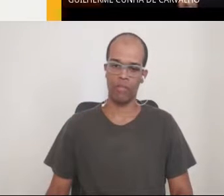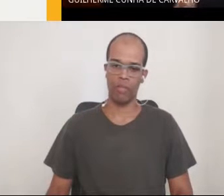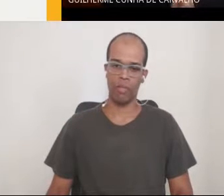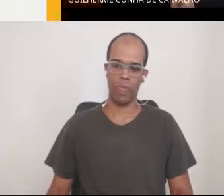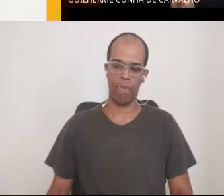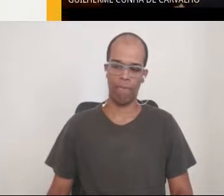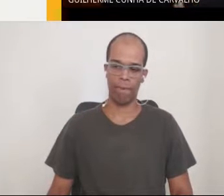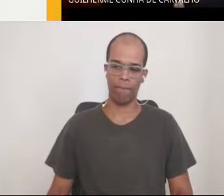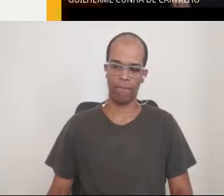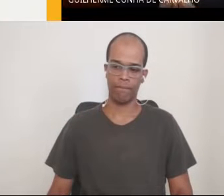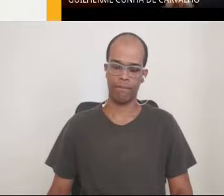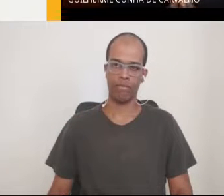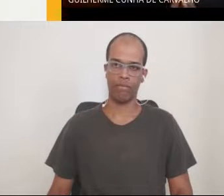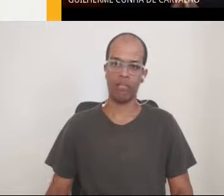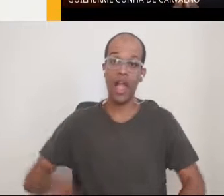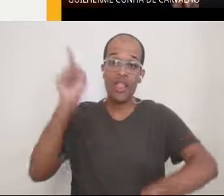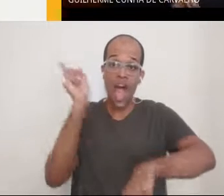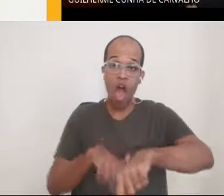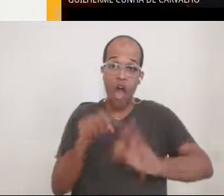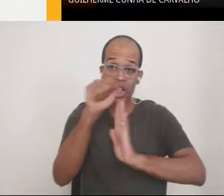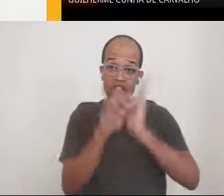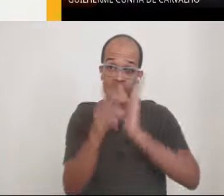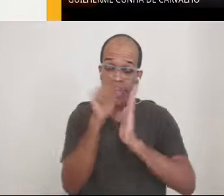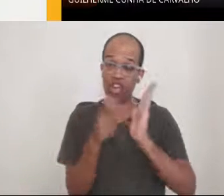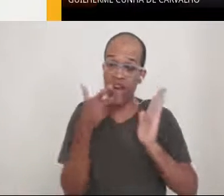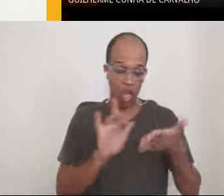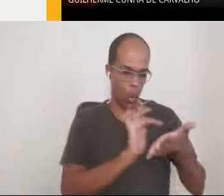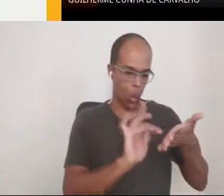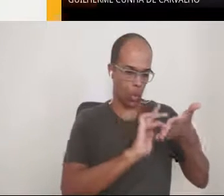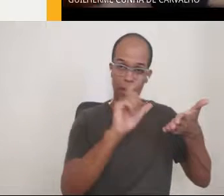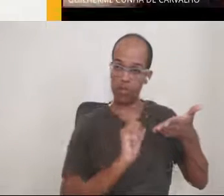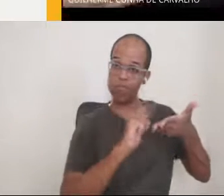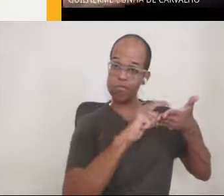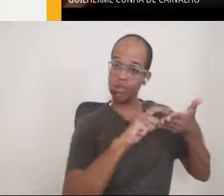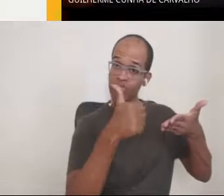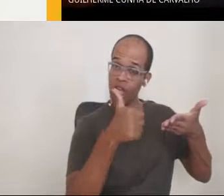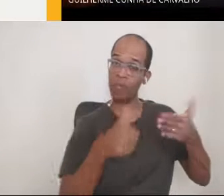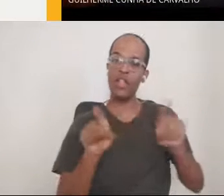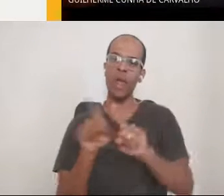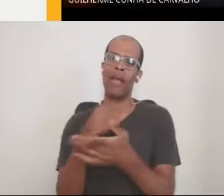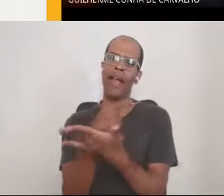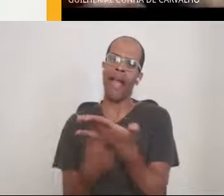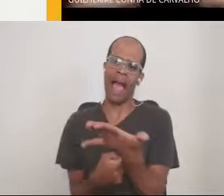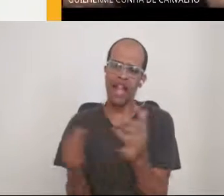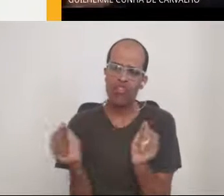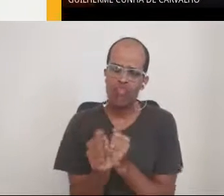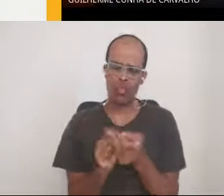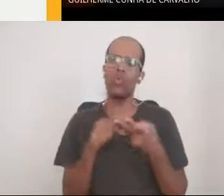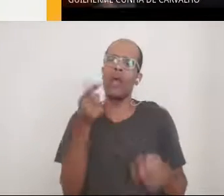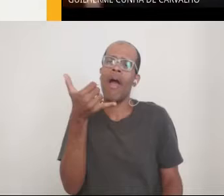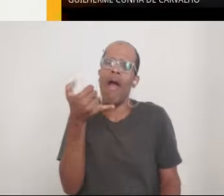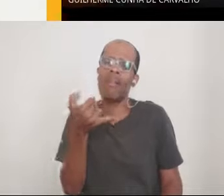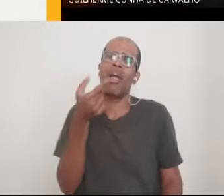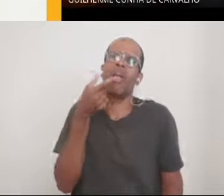E, nesse momento que também for fazer as atividades, como a gente falou, além do tablet estar carregado, deixe também o caderno do lado, a